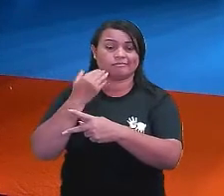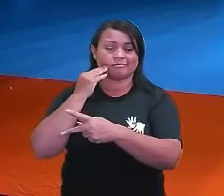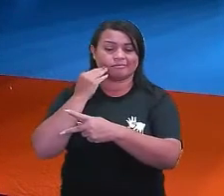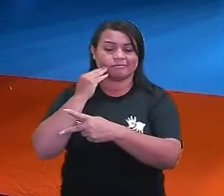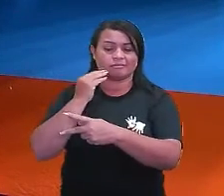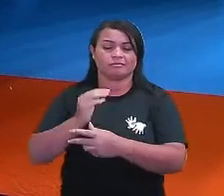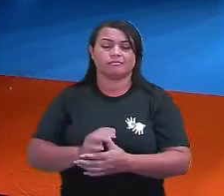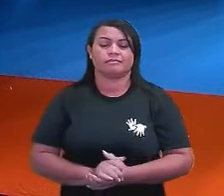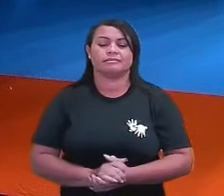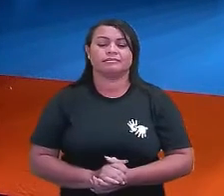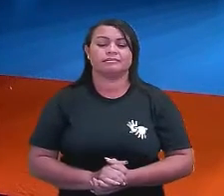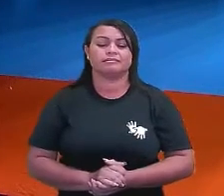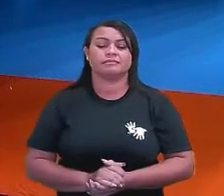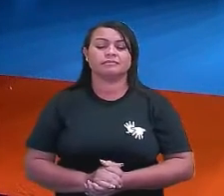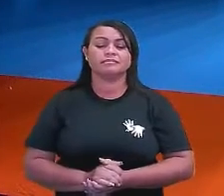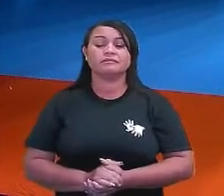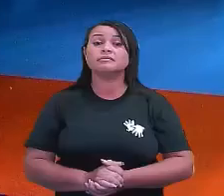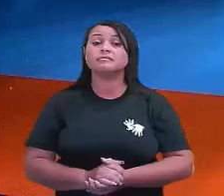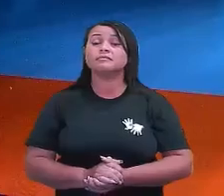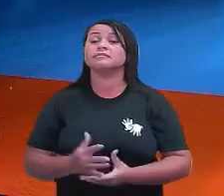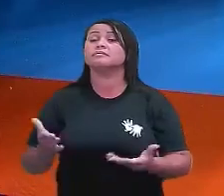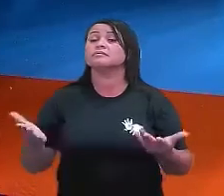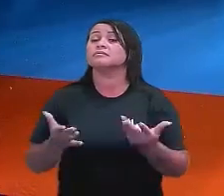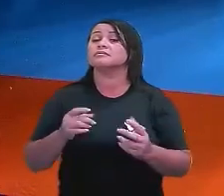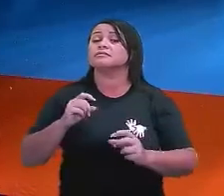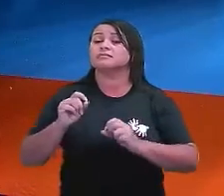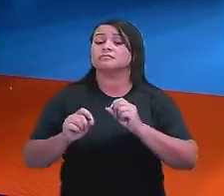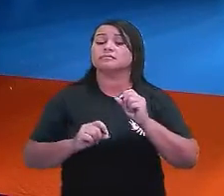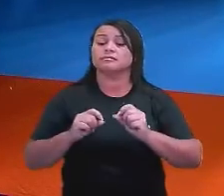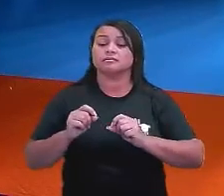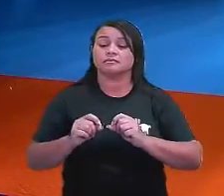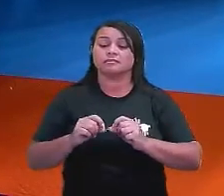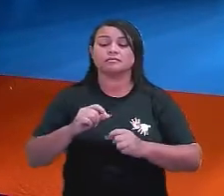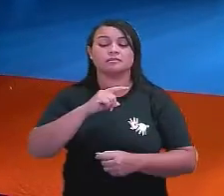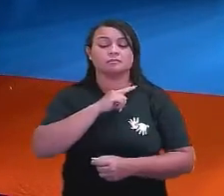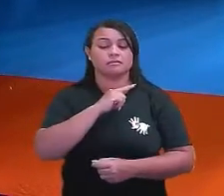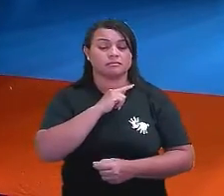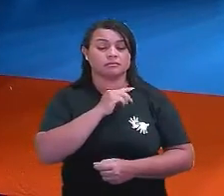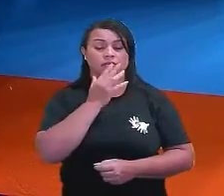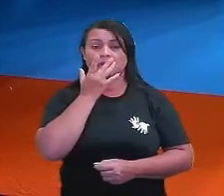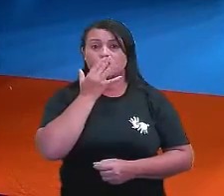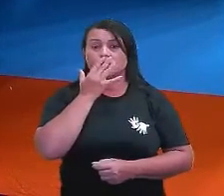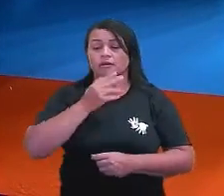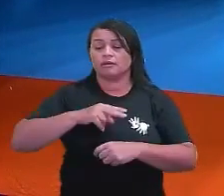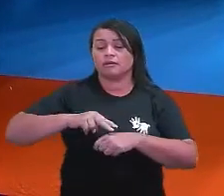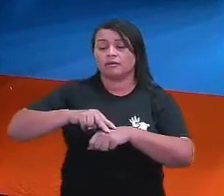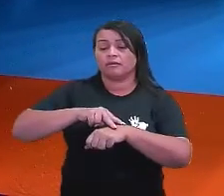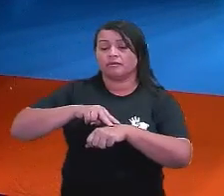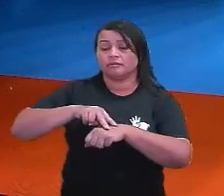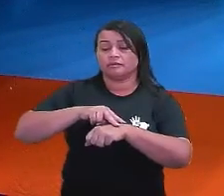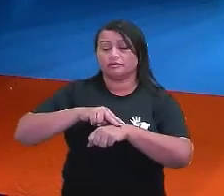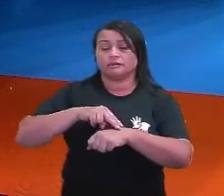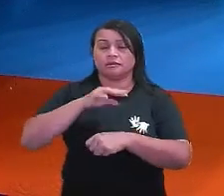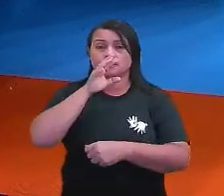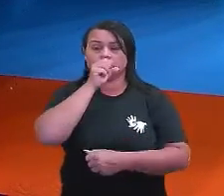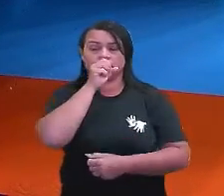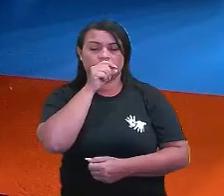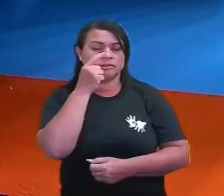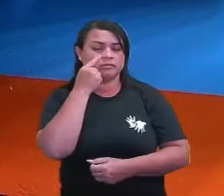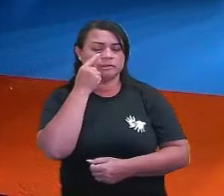menor, tá certo? E agora, eu tenho verde e laranja. E aí a